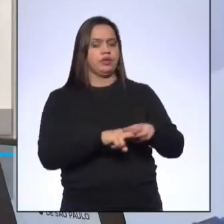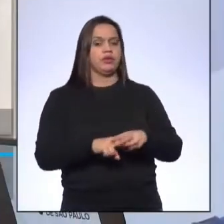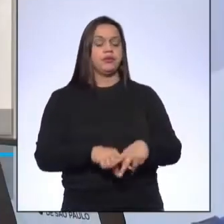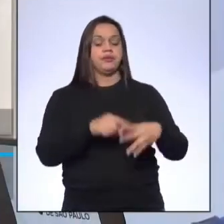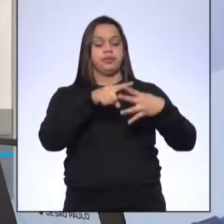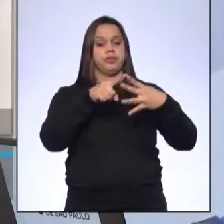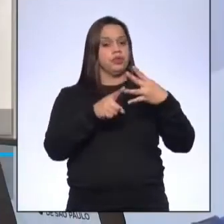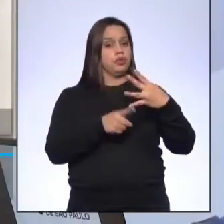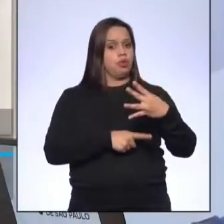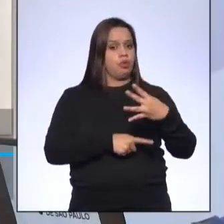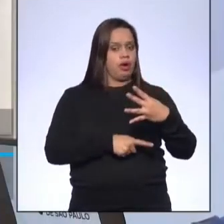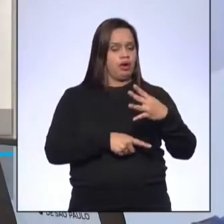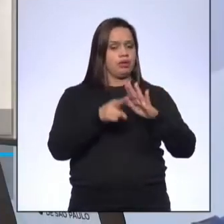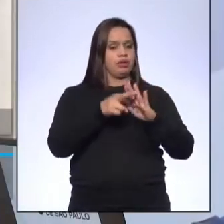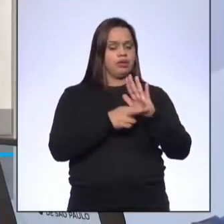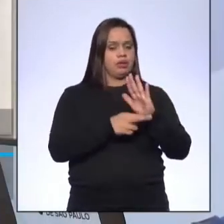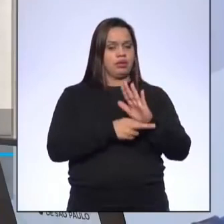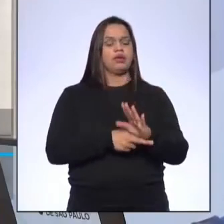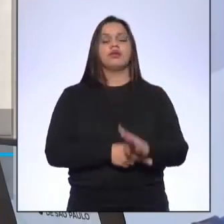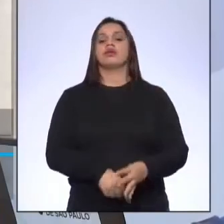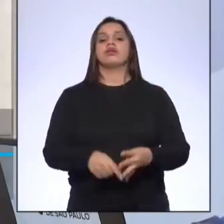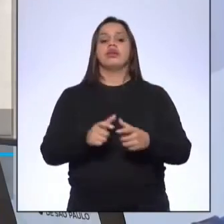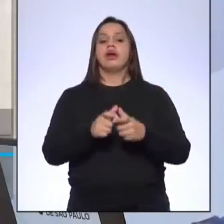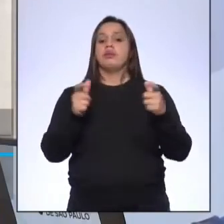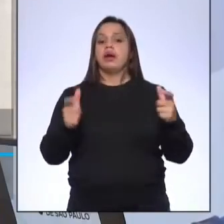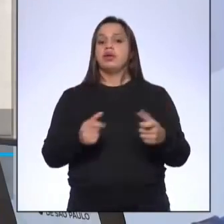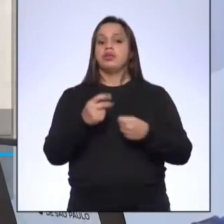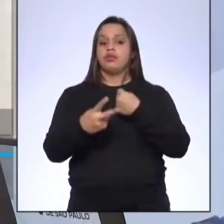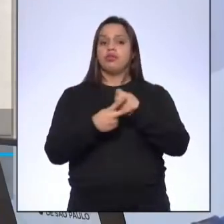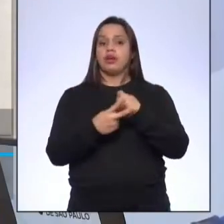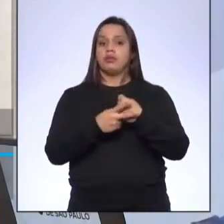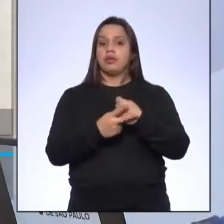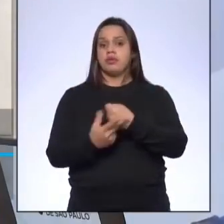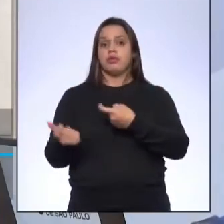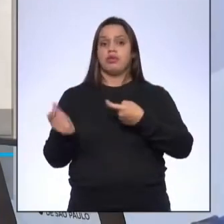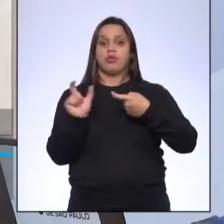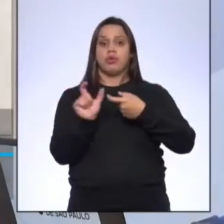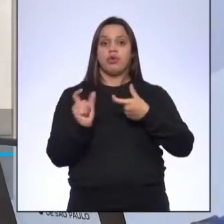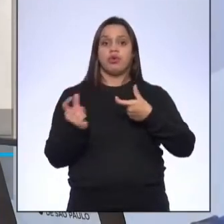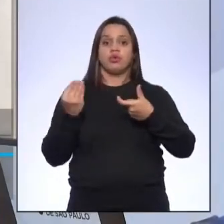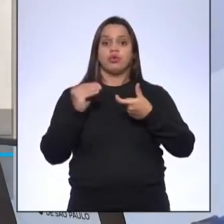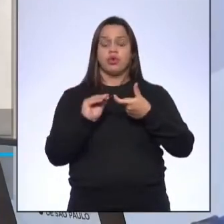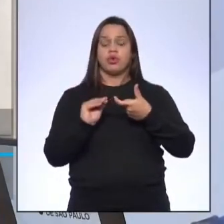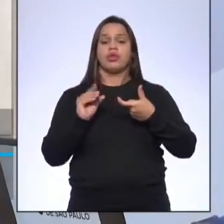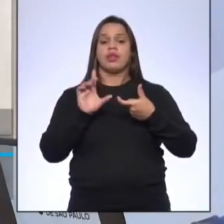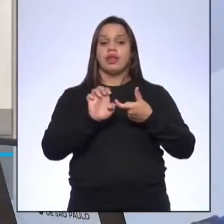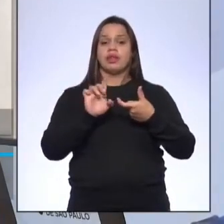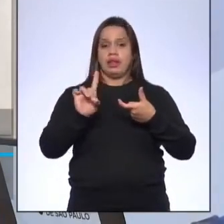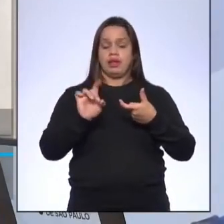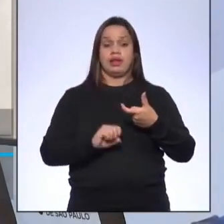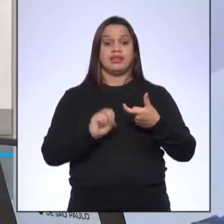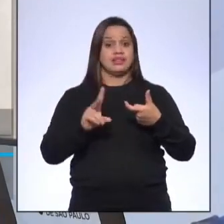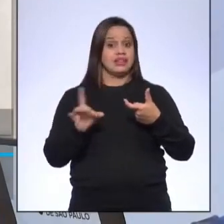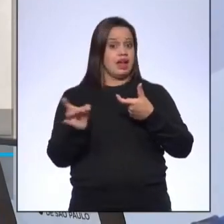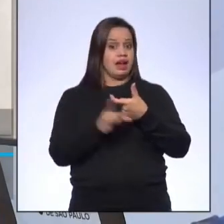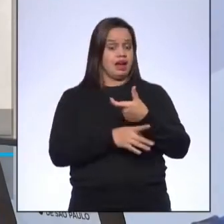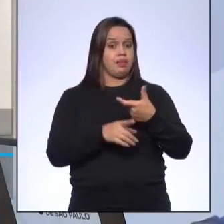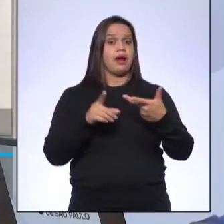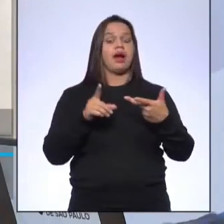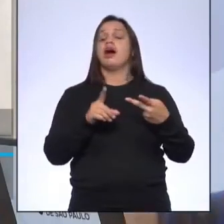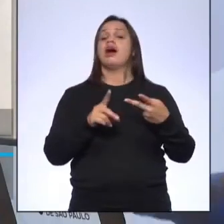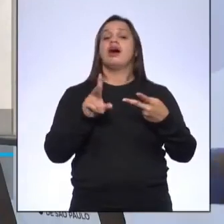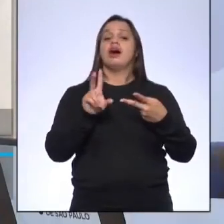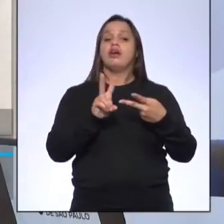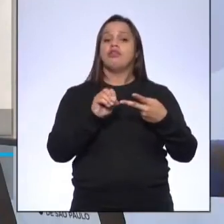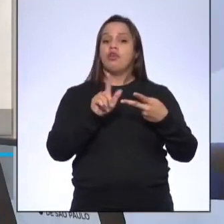4 regras. Tá? Então, a maioria dos verbos nós acrescentamos ED. Se o verbo terminar em vogal